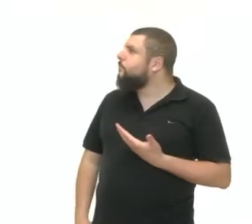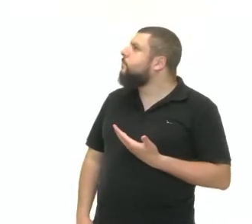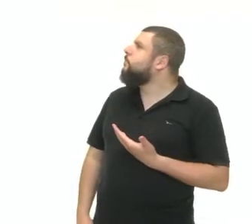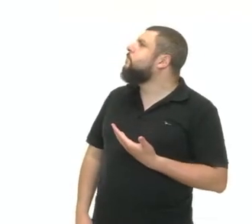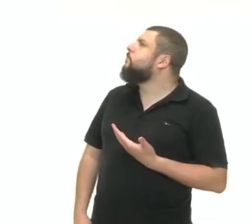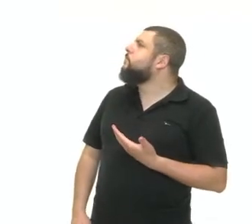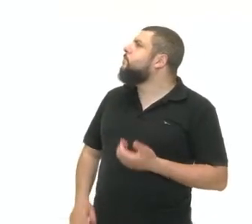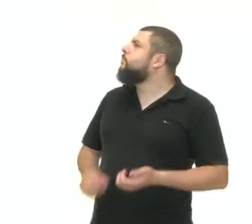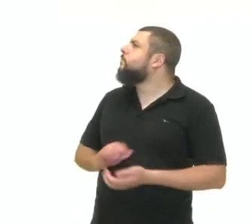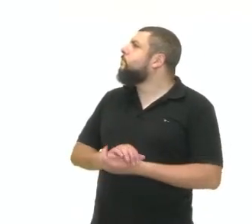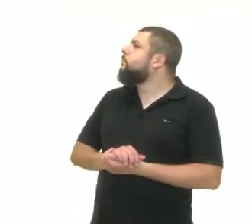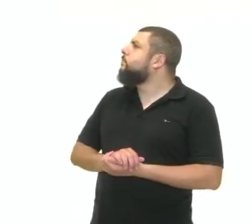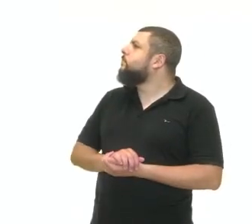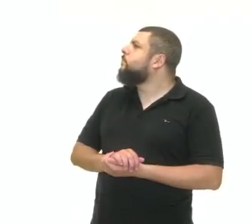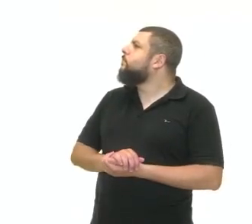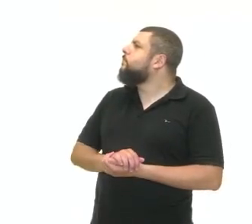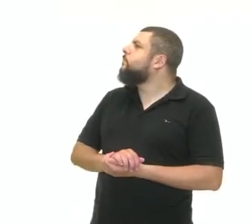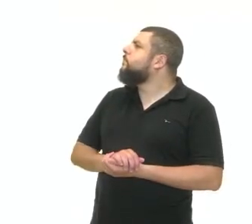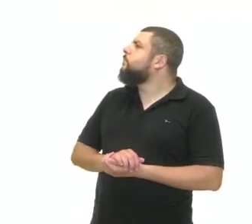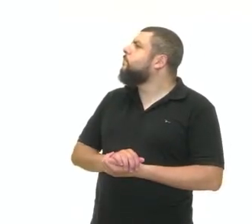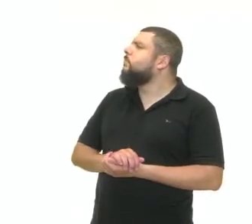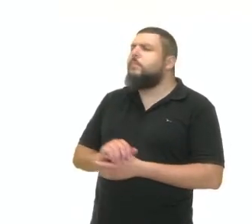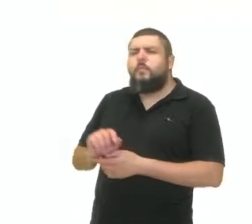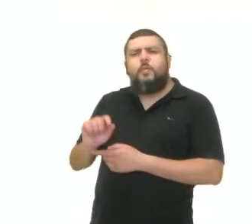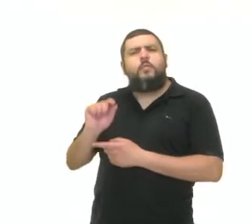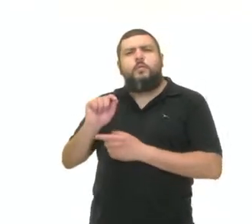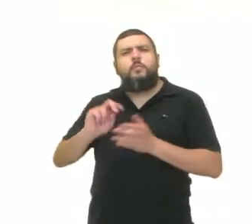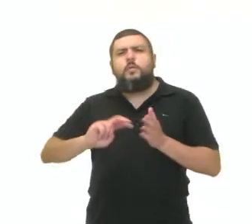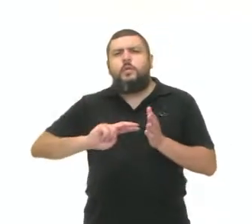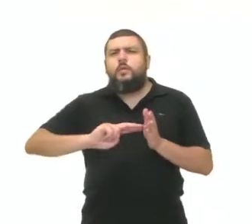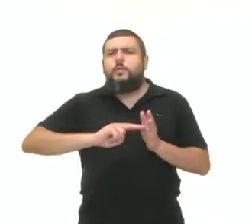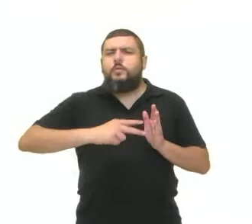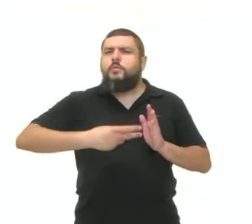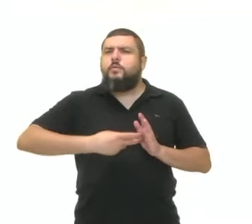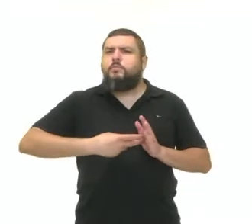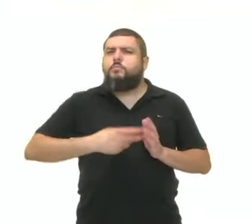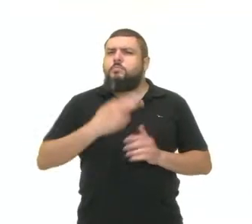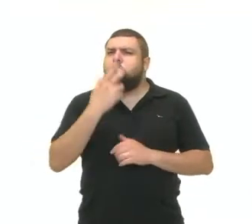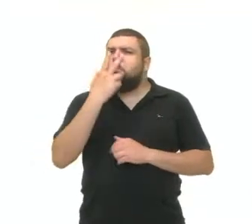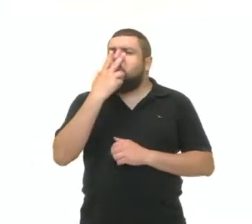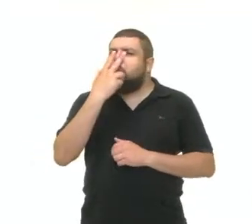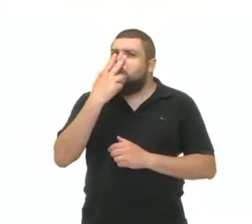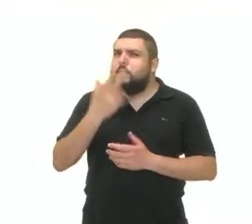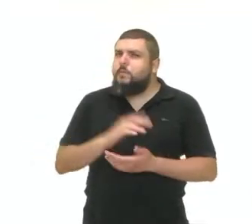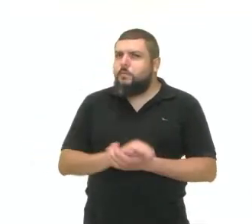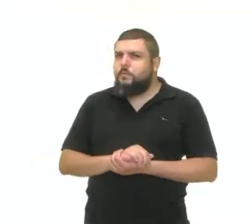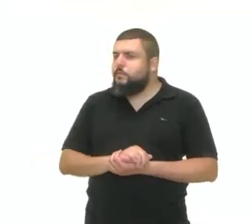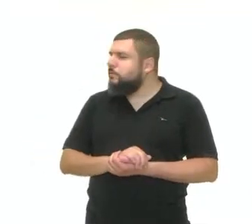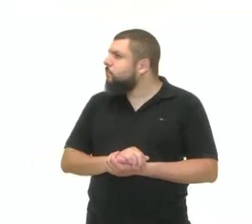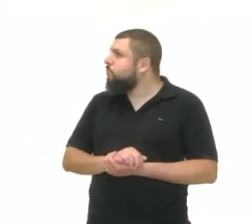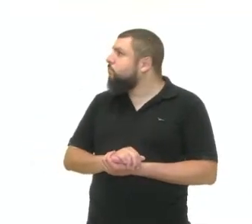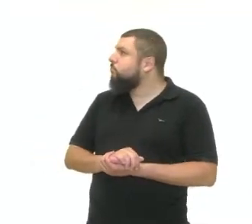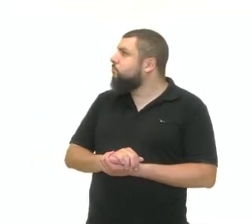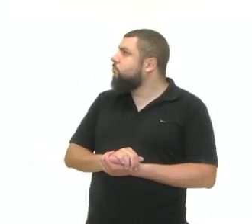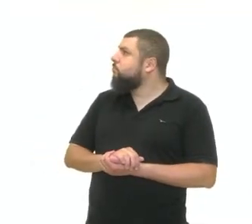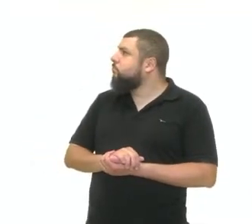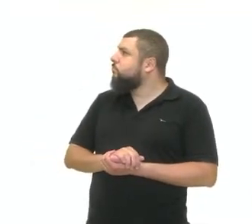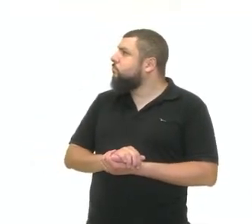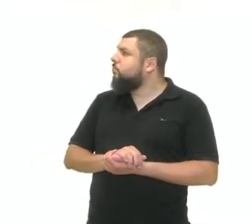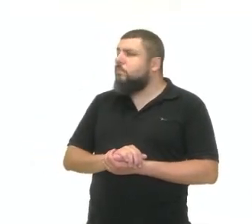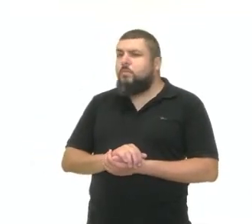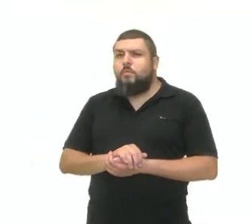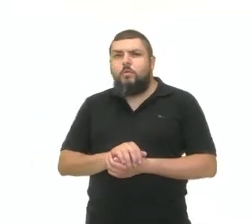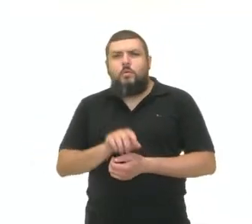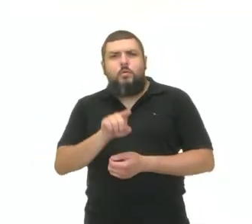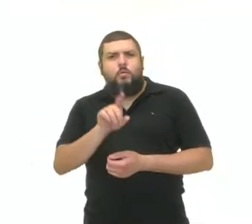fotografia ao lado pode estar representando? Tá? O que você acha que ela está representando? Qual é a sensação e sentimento